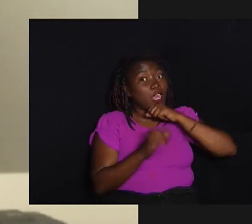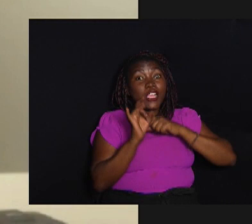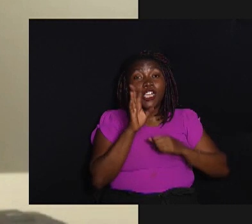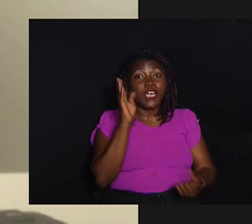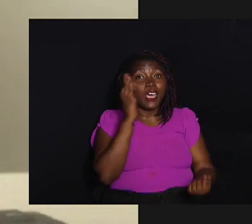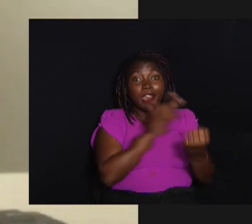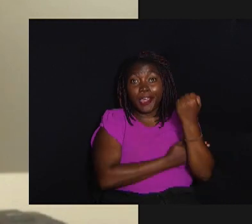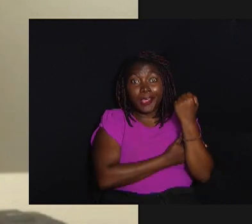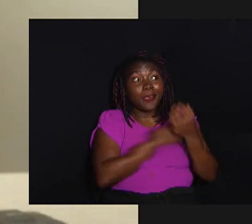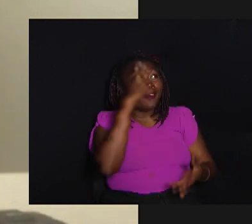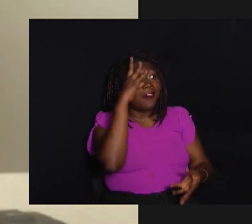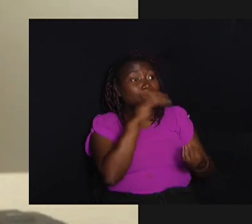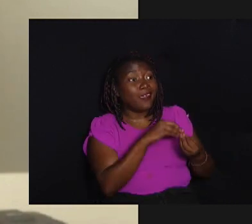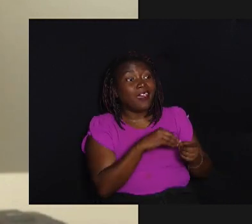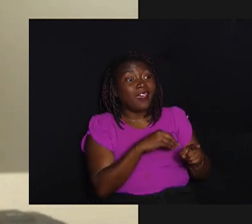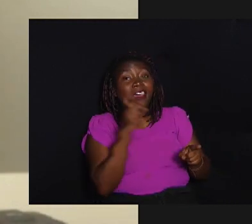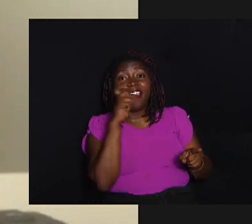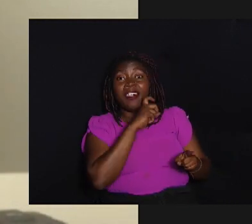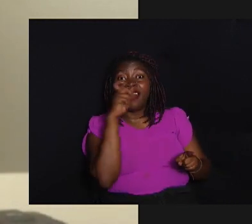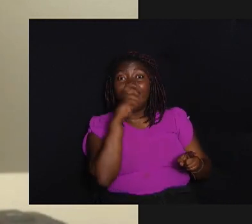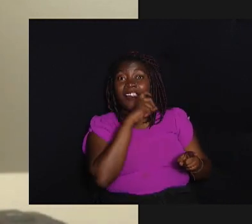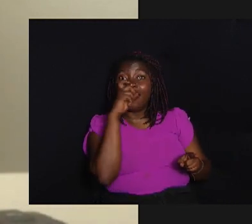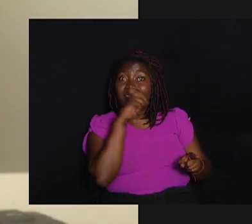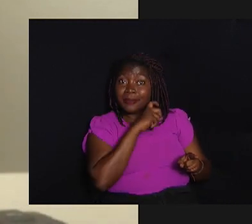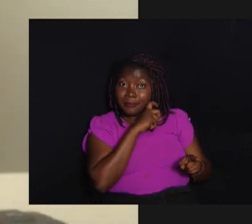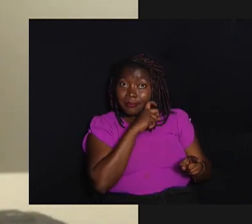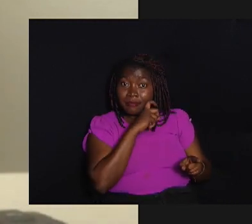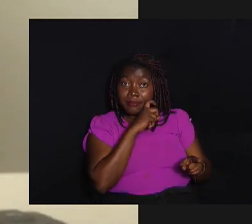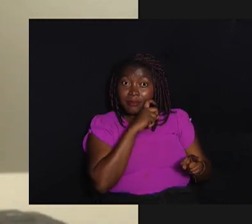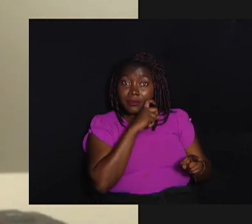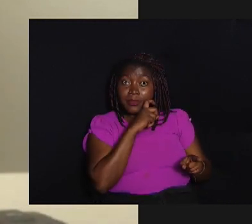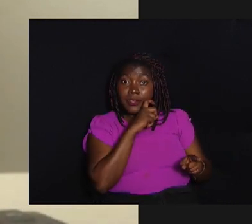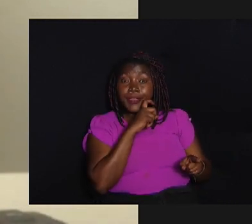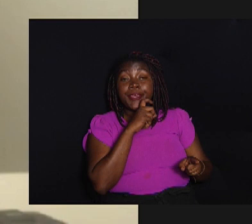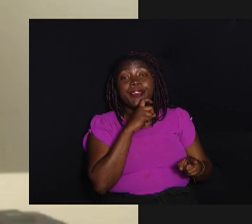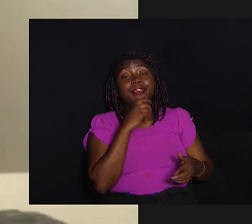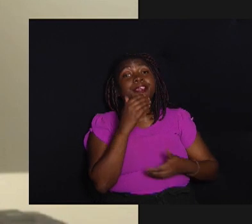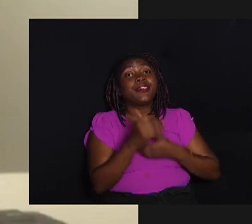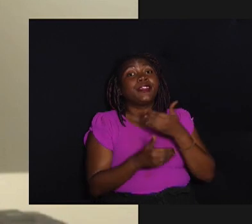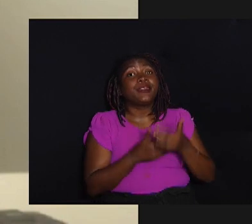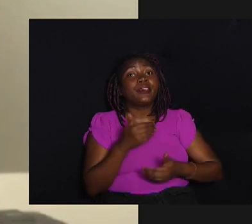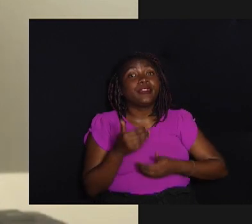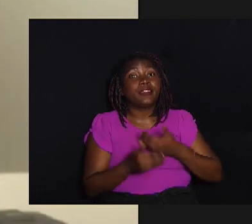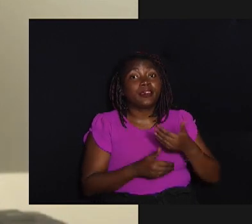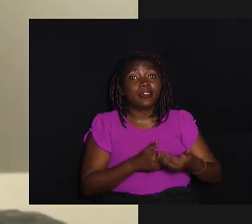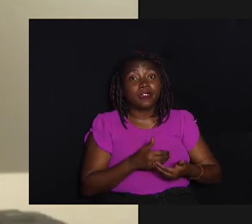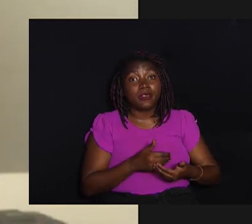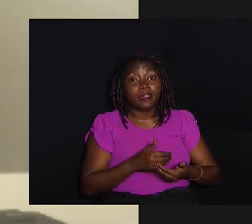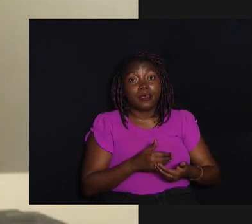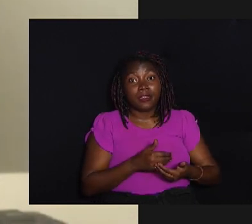ser considerado uma falsa denúncia de crime para os fins dessa lei de alienação, e com isso, as genitoras podiam